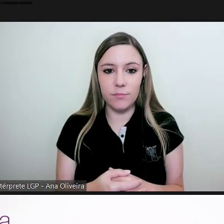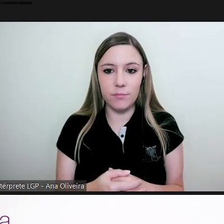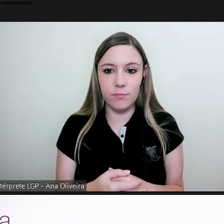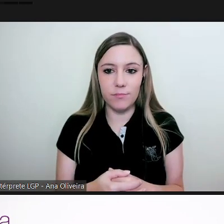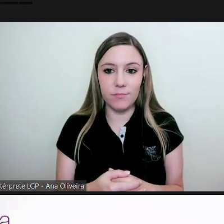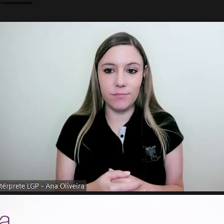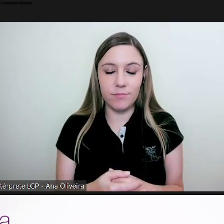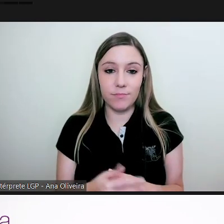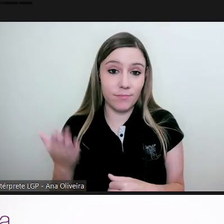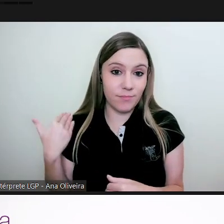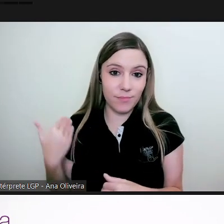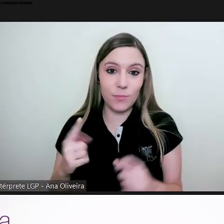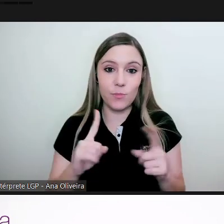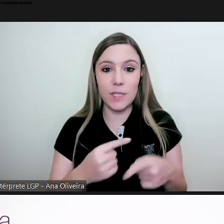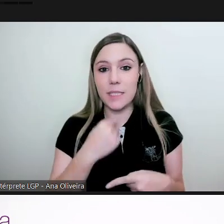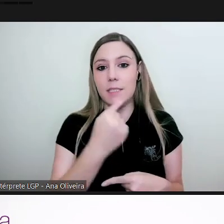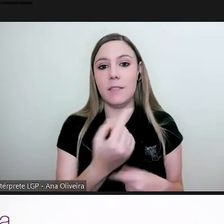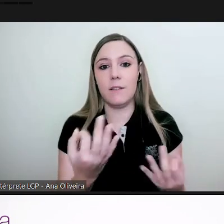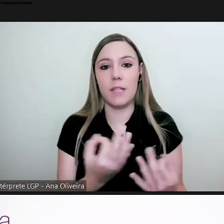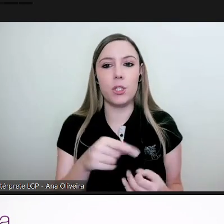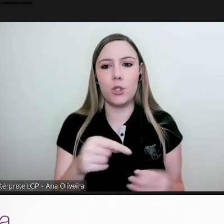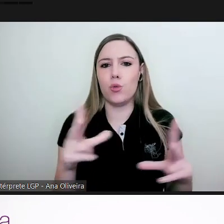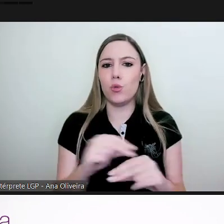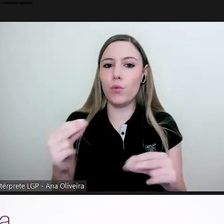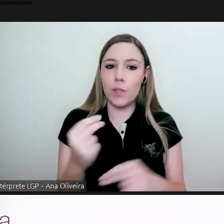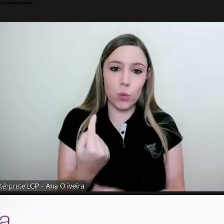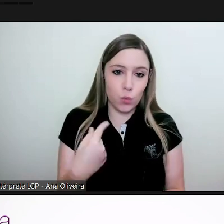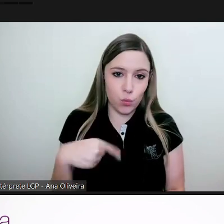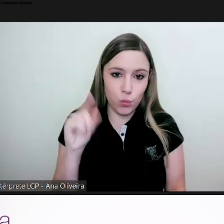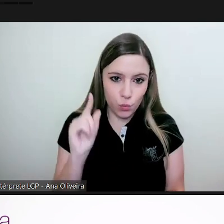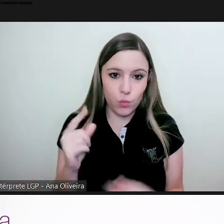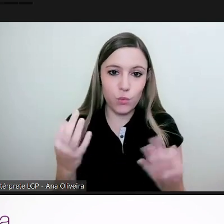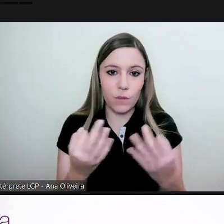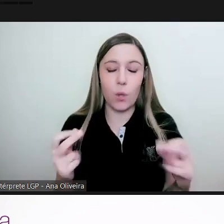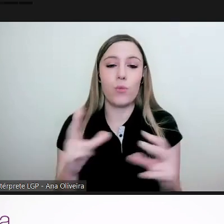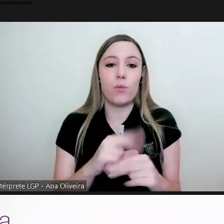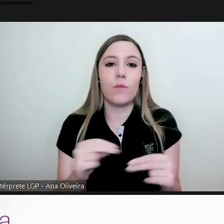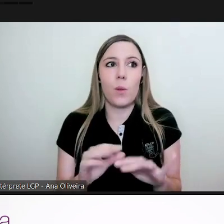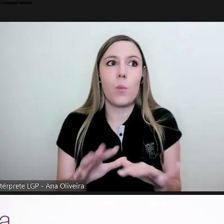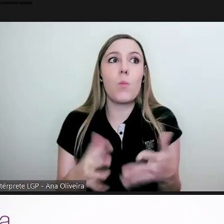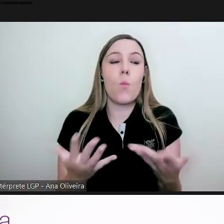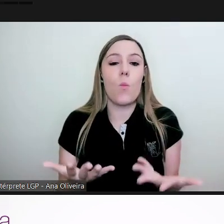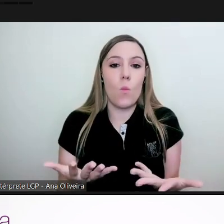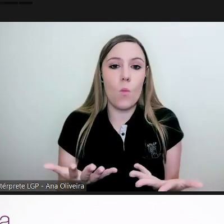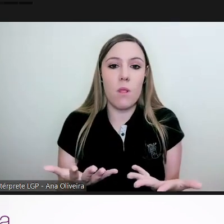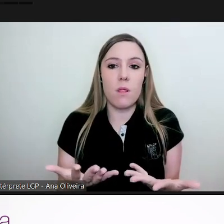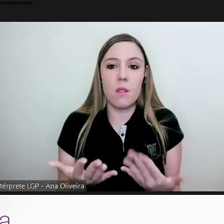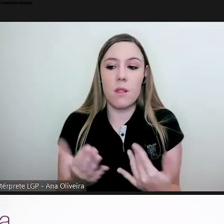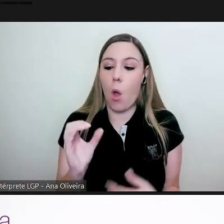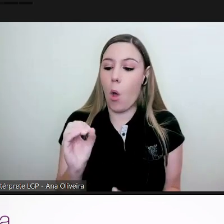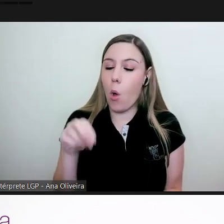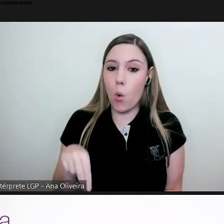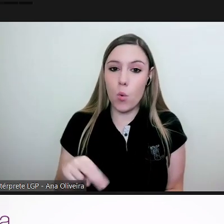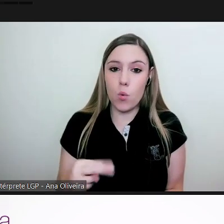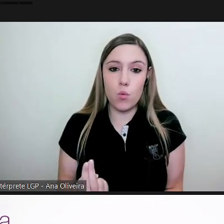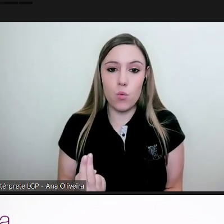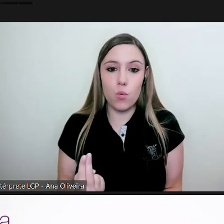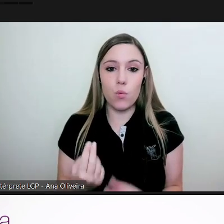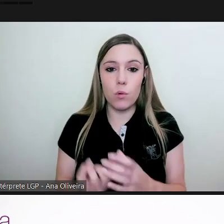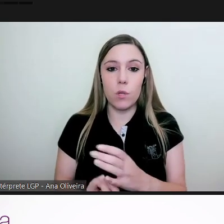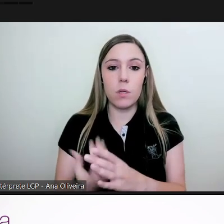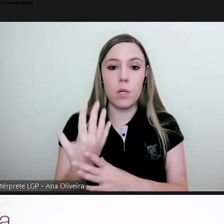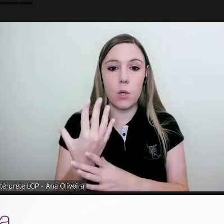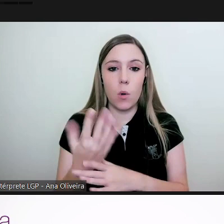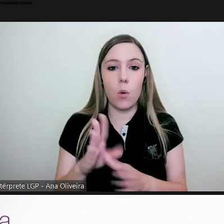como comecei por dizer, isto não é propriamente uma novidade. De facto, a novidade foi vir das Nações Unidas um conjunto